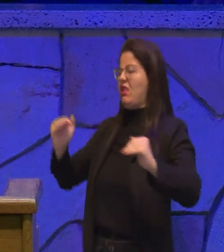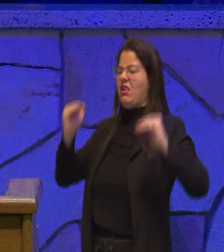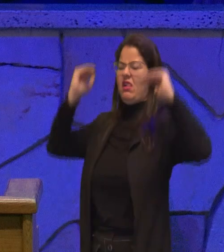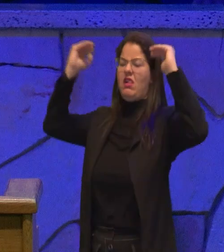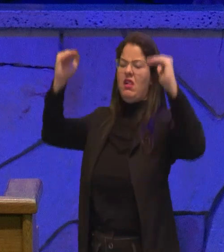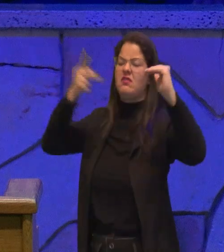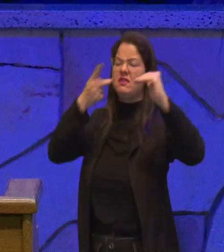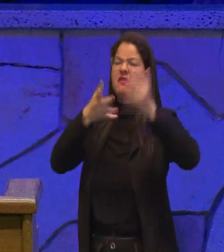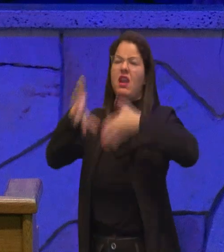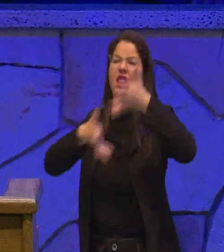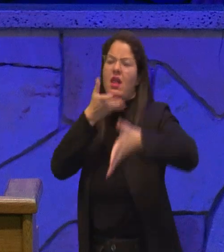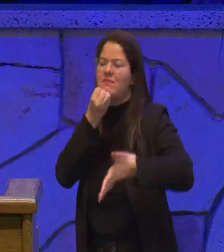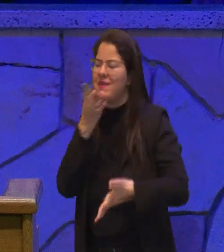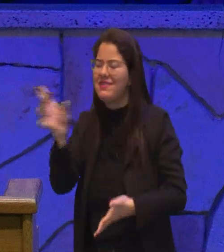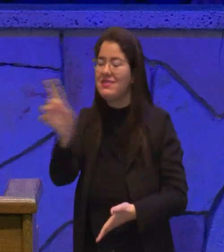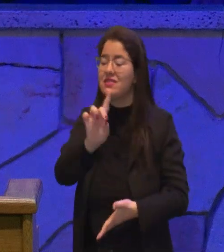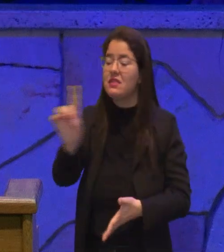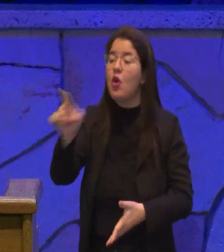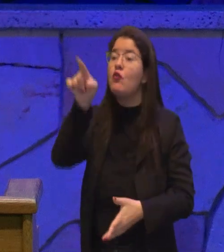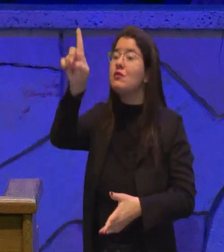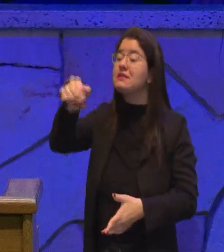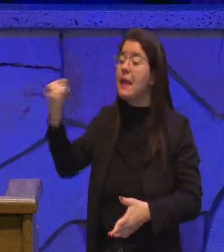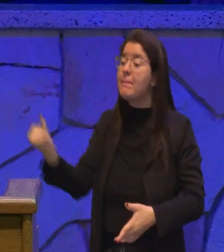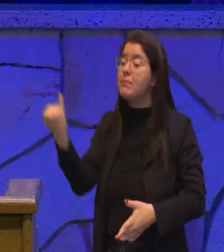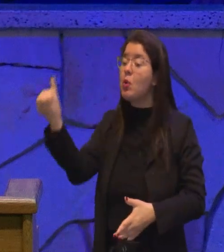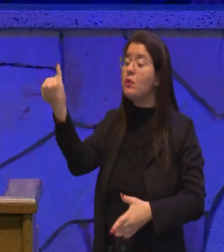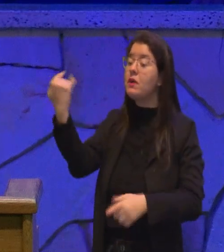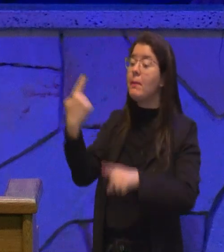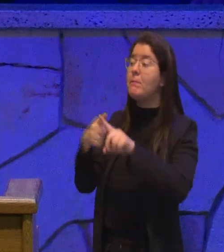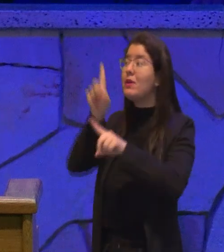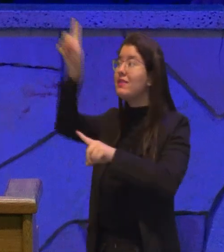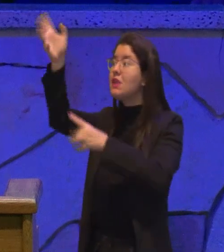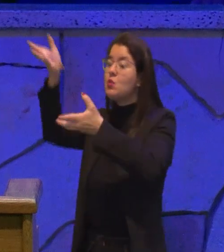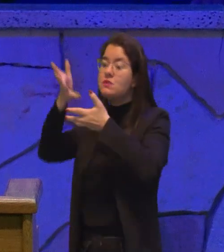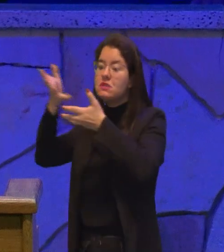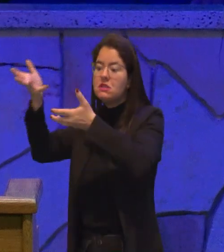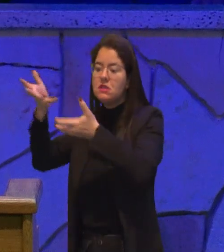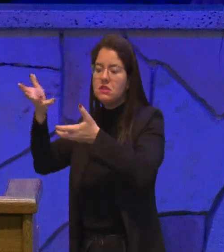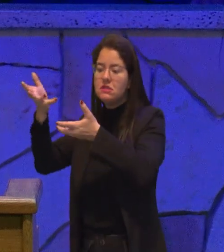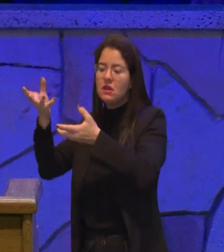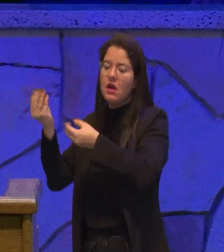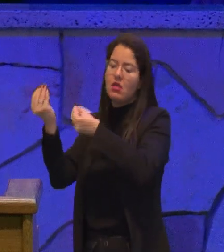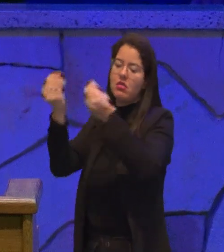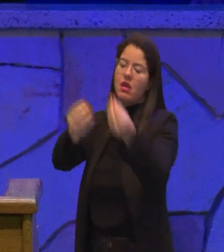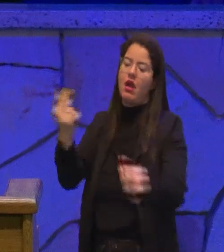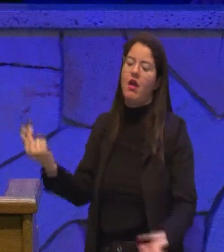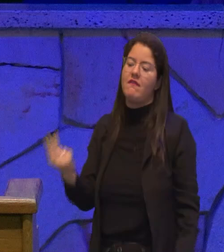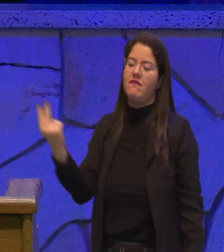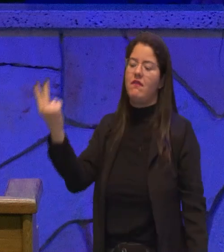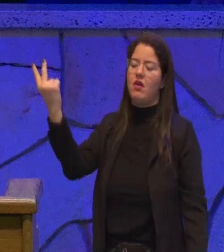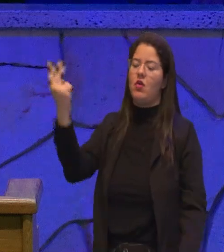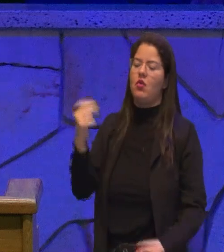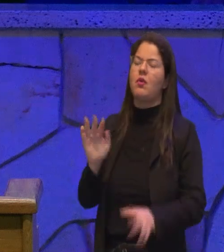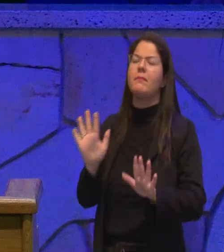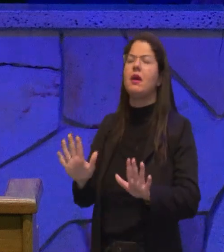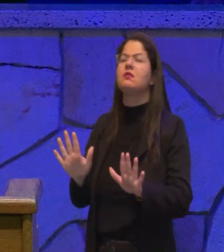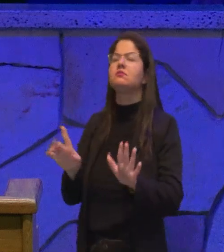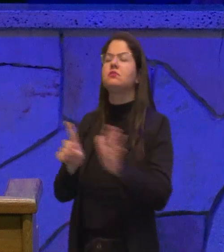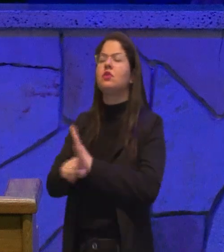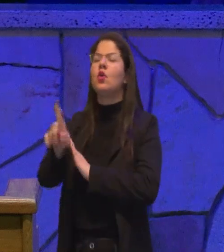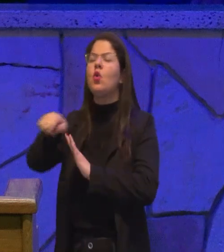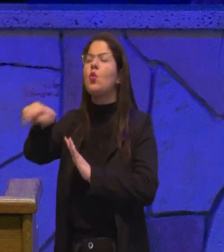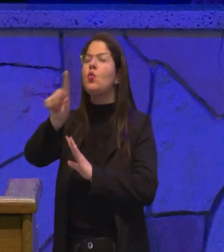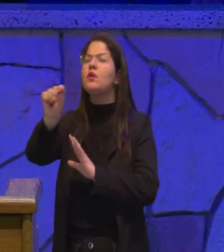bem, não. Você é importante porque assim Deus o quis. O que você tem pensado a